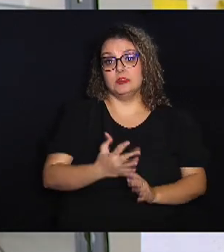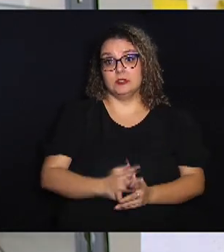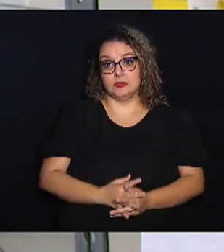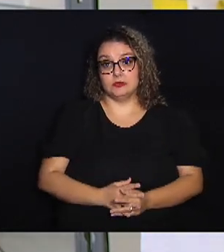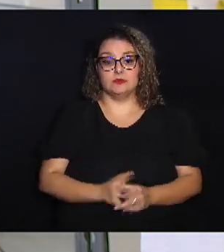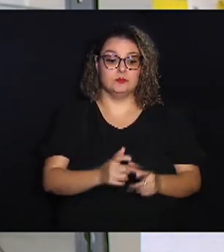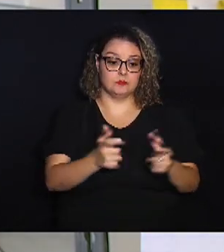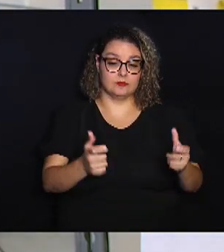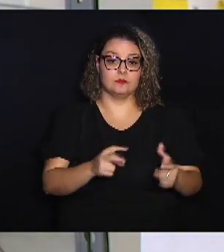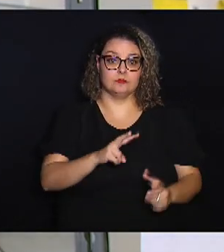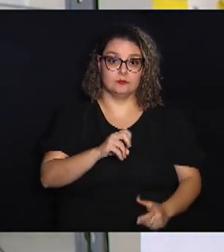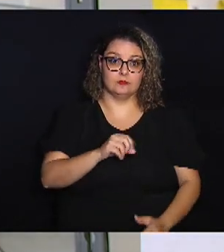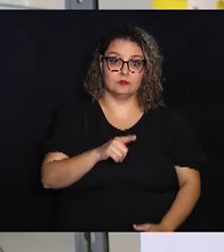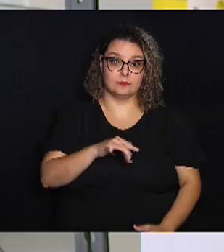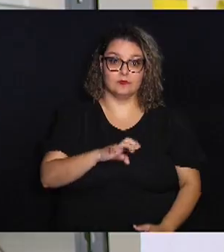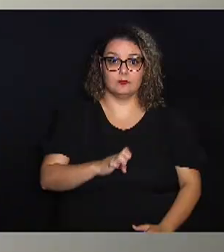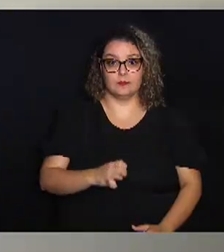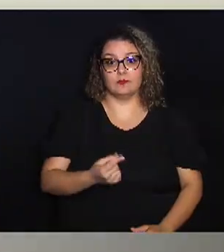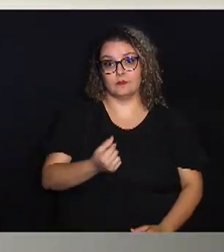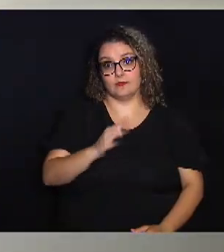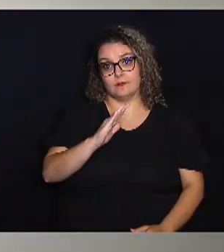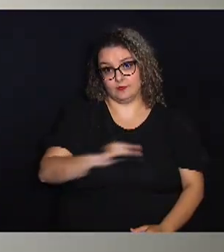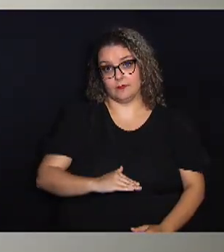maior volume e o preço cair.